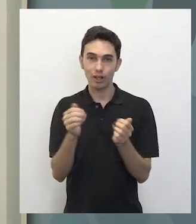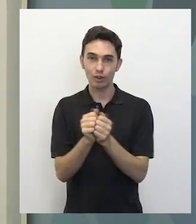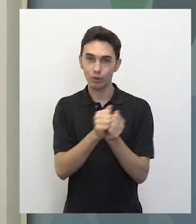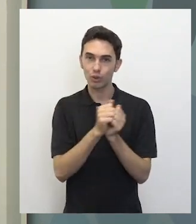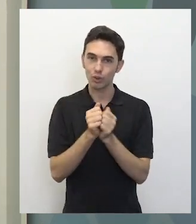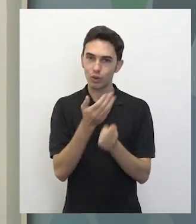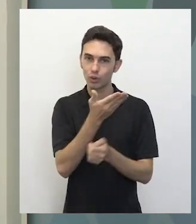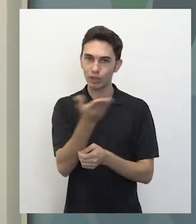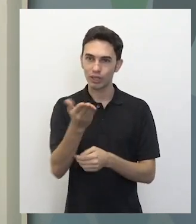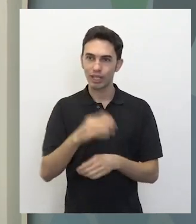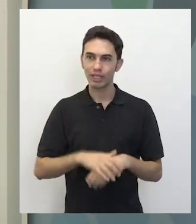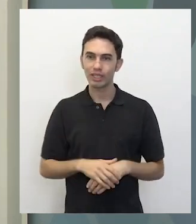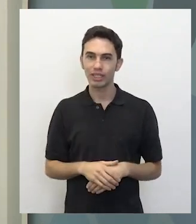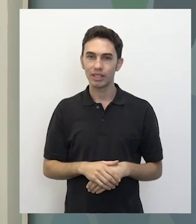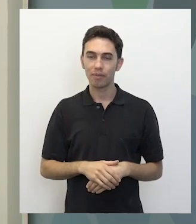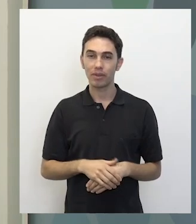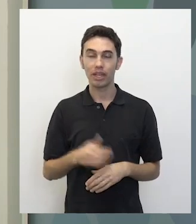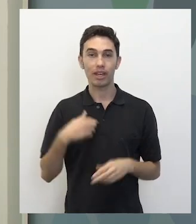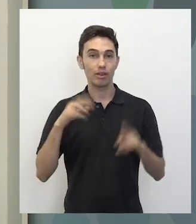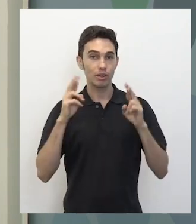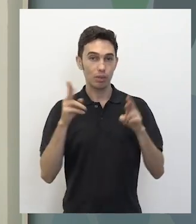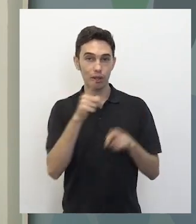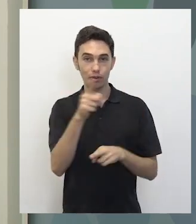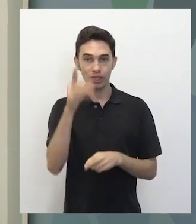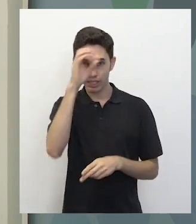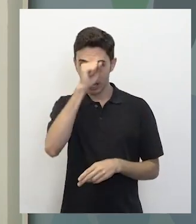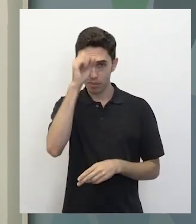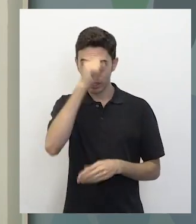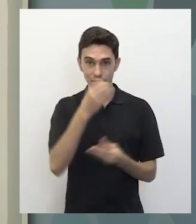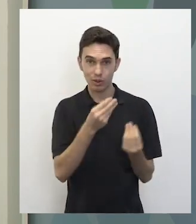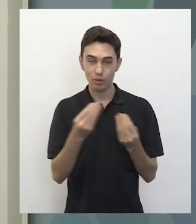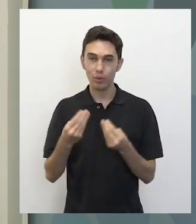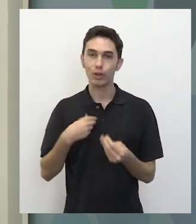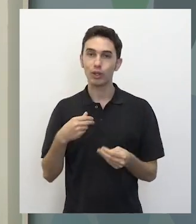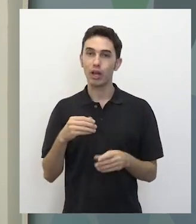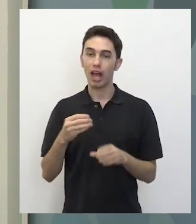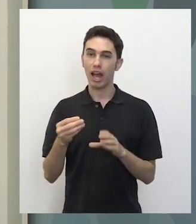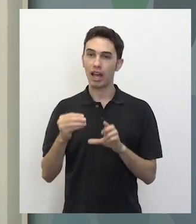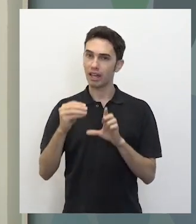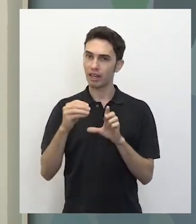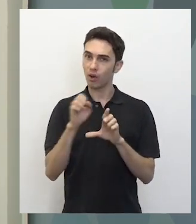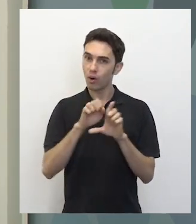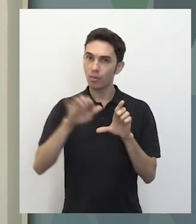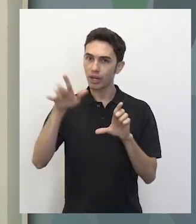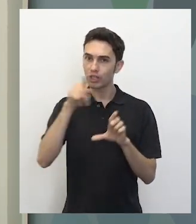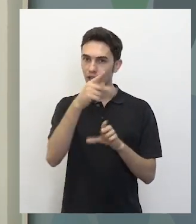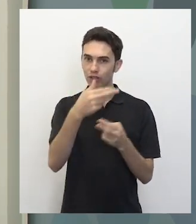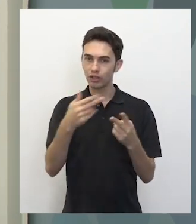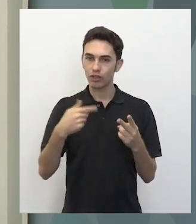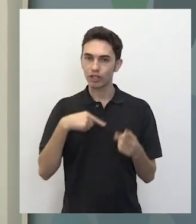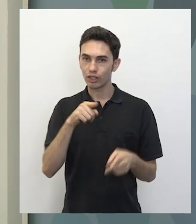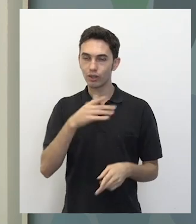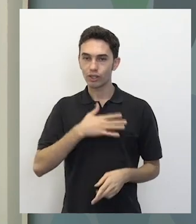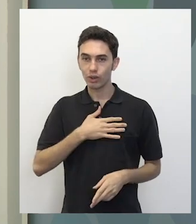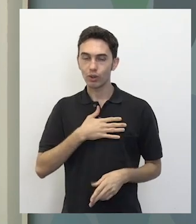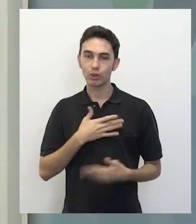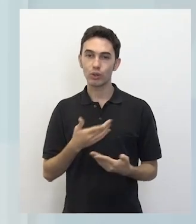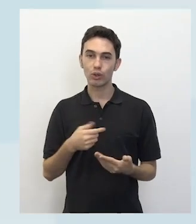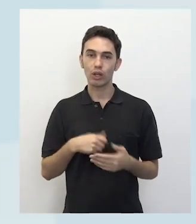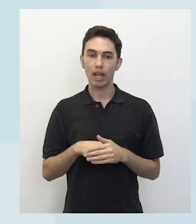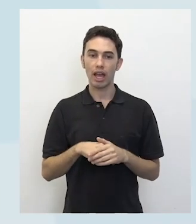assim, e eu espero aí que vocês tenham aprendido bastante. Mande pra gente as impressões que vocês tiveram da aula,